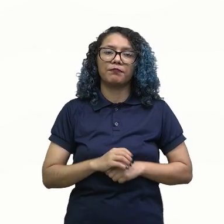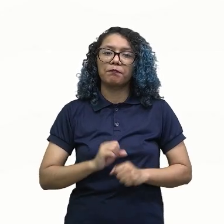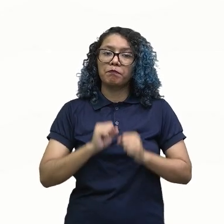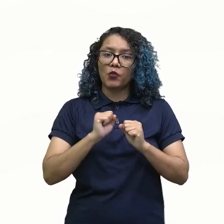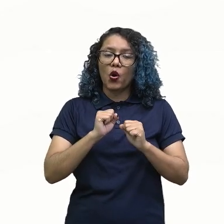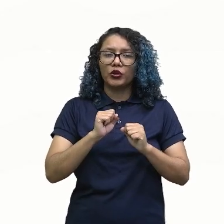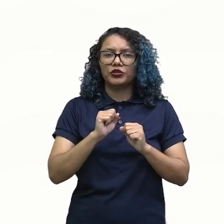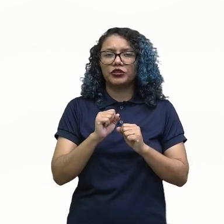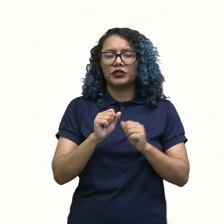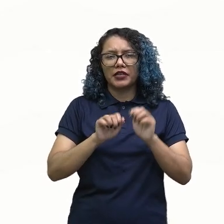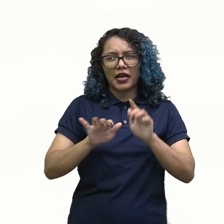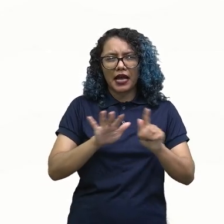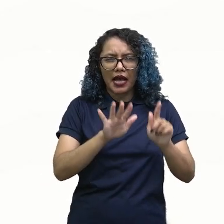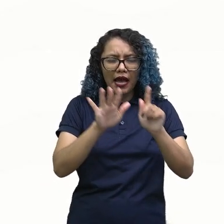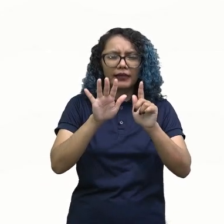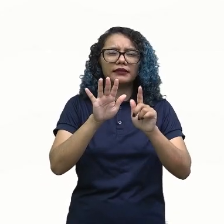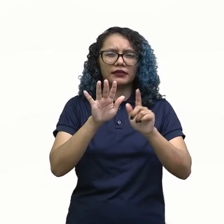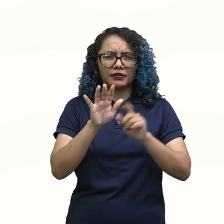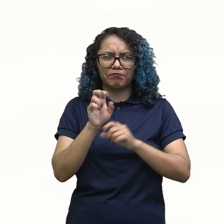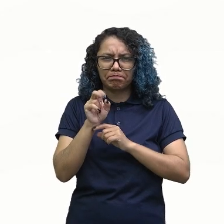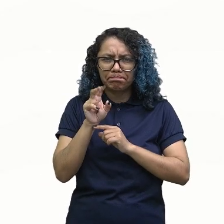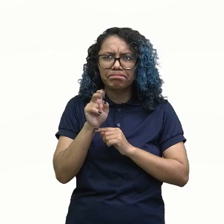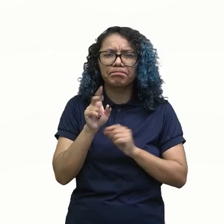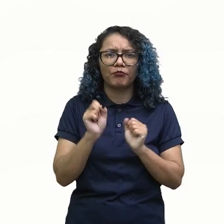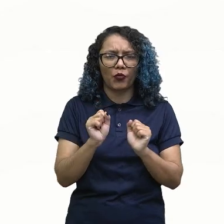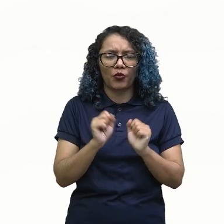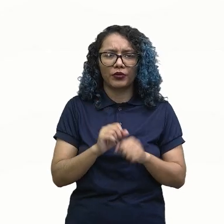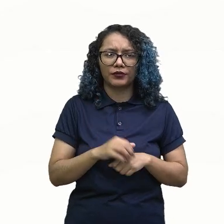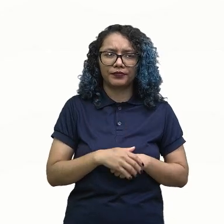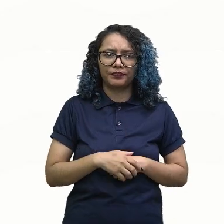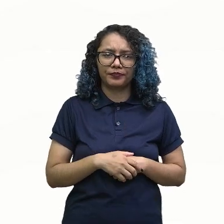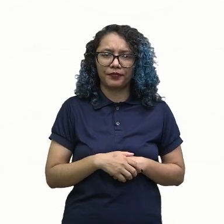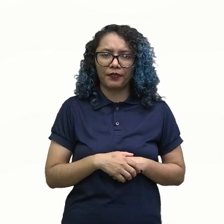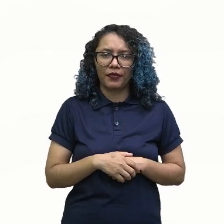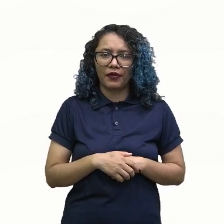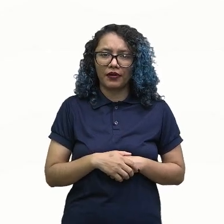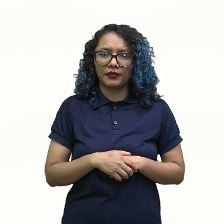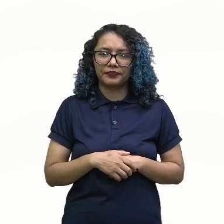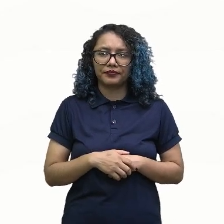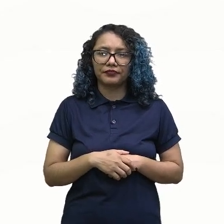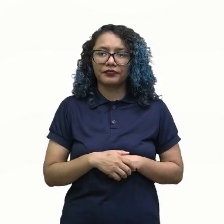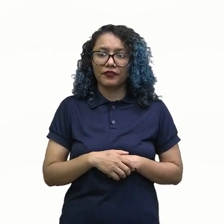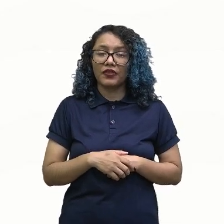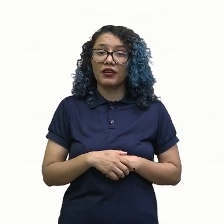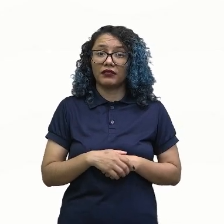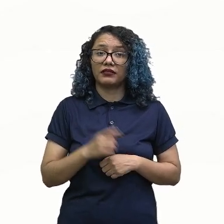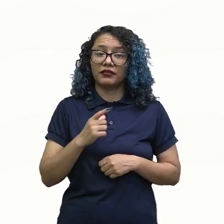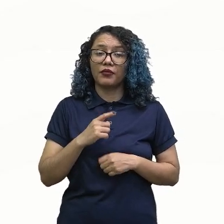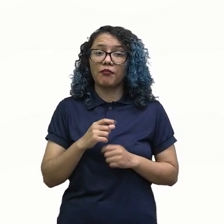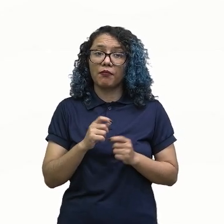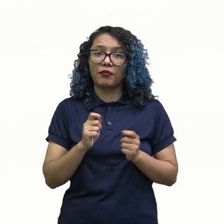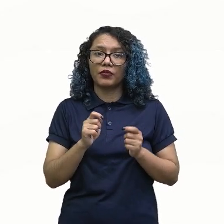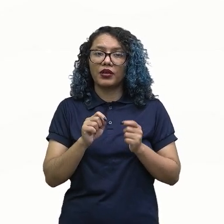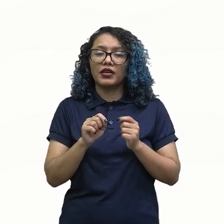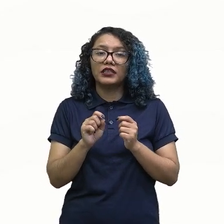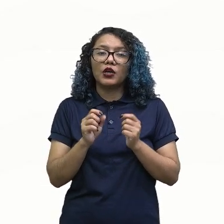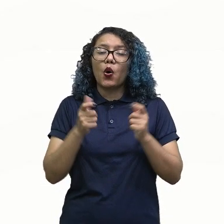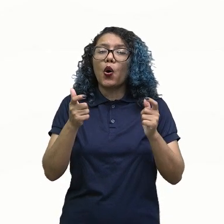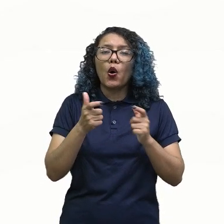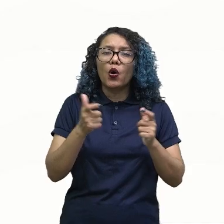gases tóxicos, tá? Então, eles são contidos em recipientes e líquidos